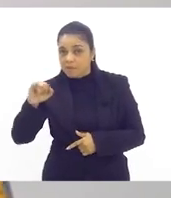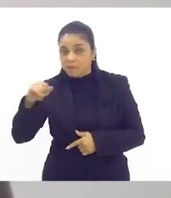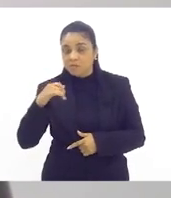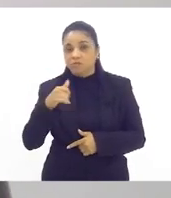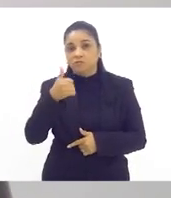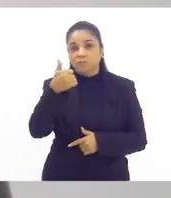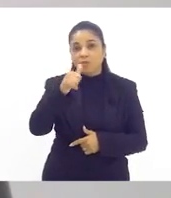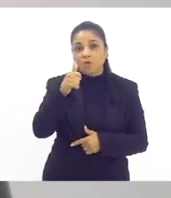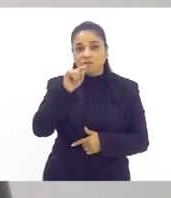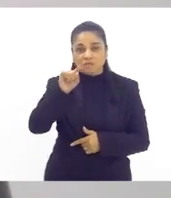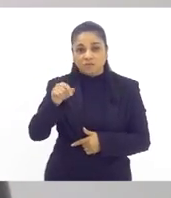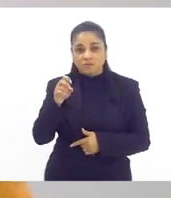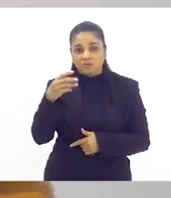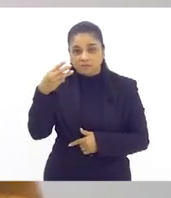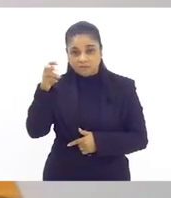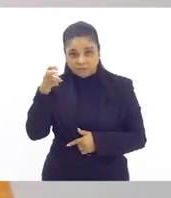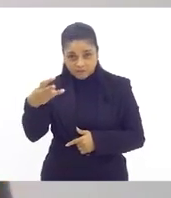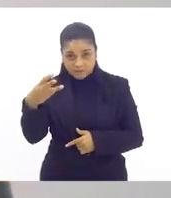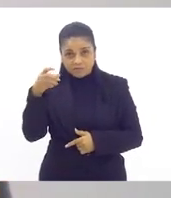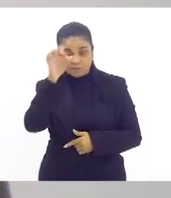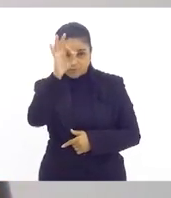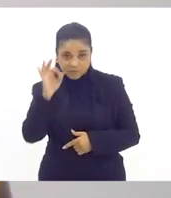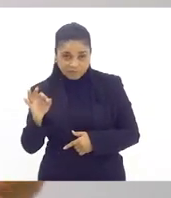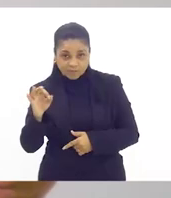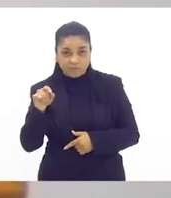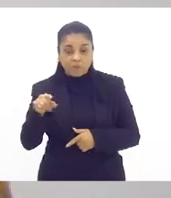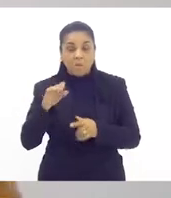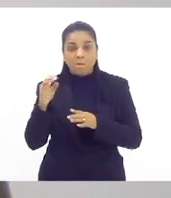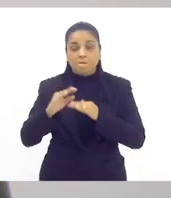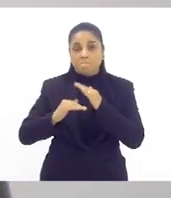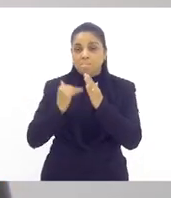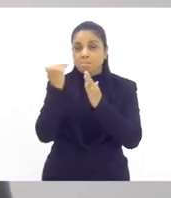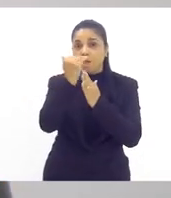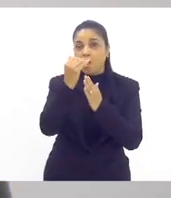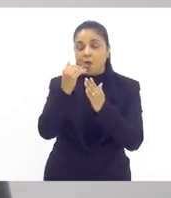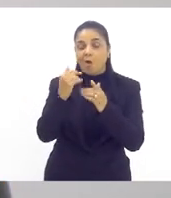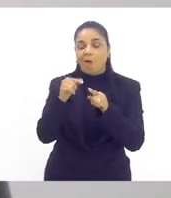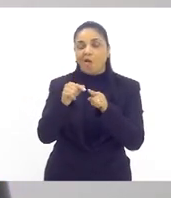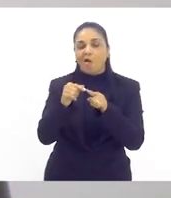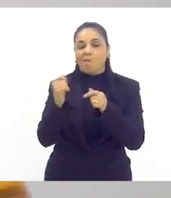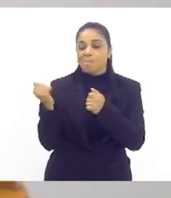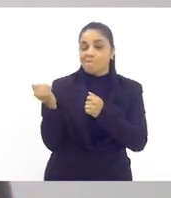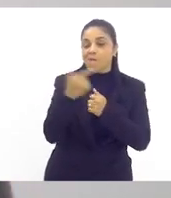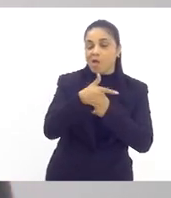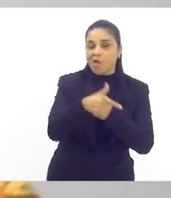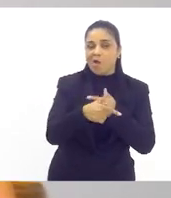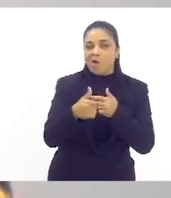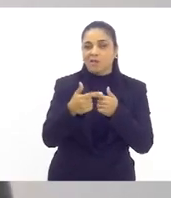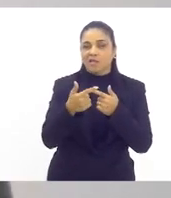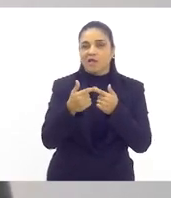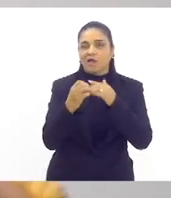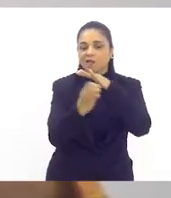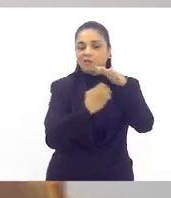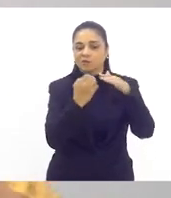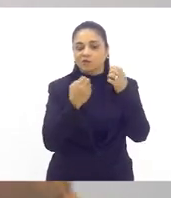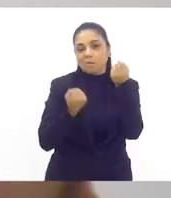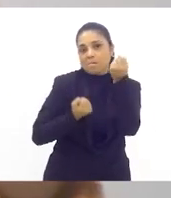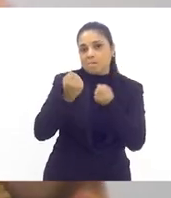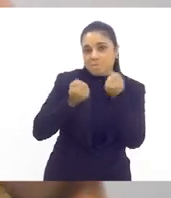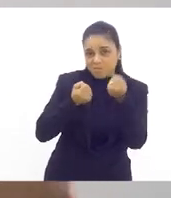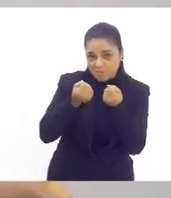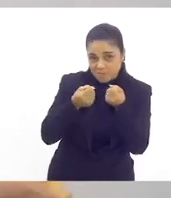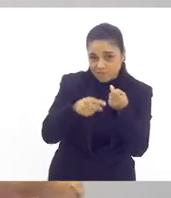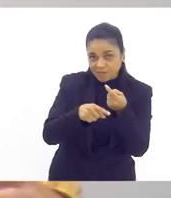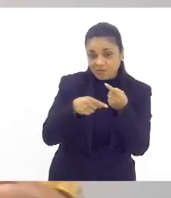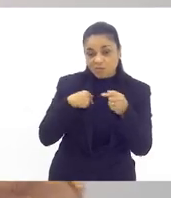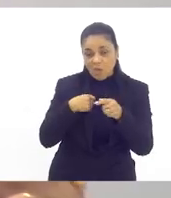maior do que o PIB nacional no que tange a indústria automobilística nós somos maiores no âmbito